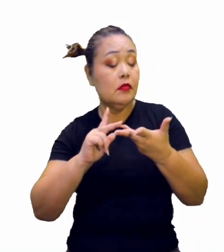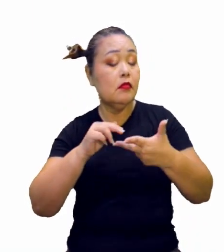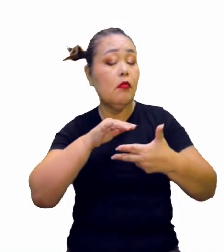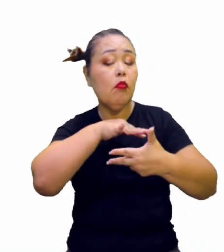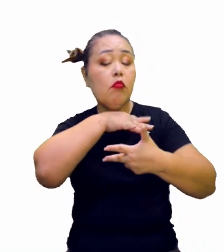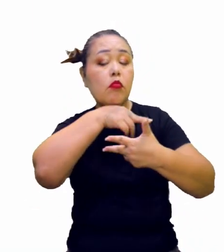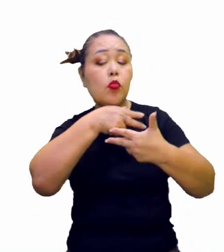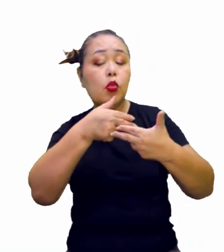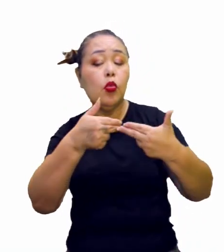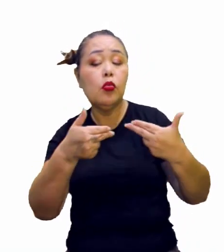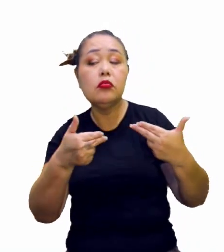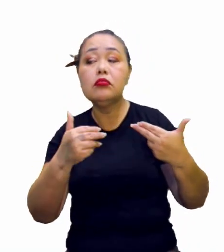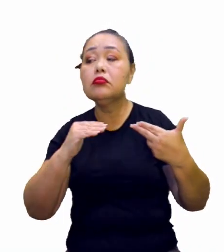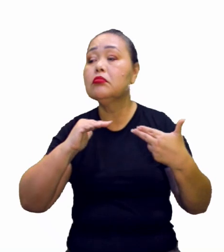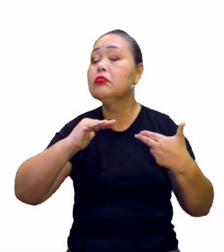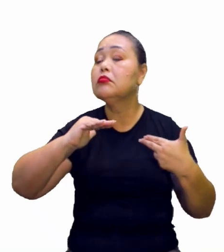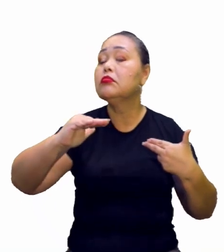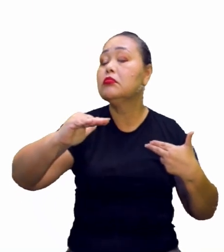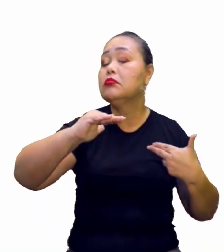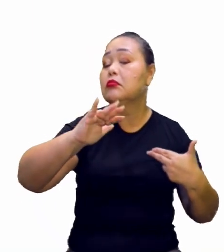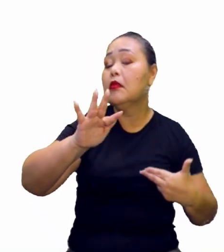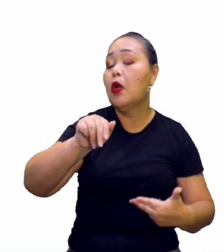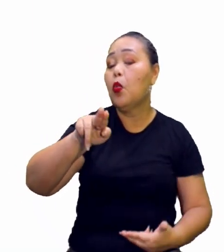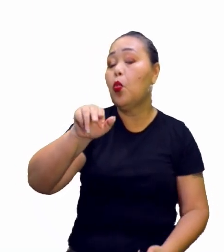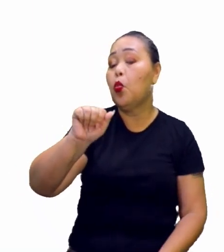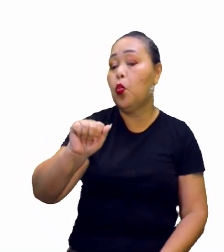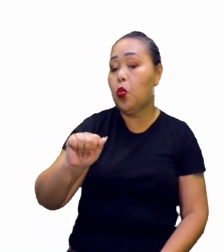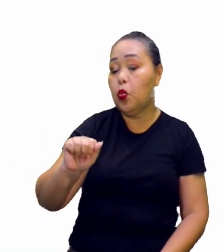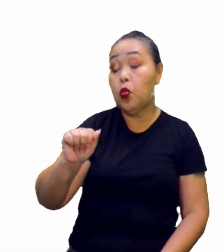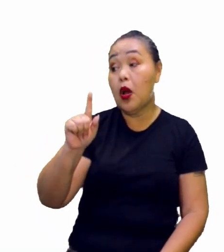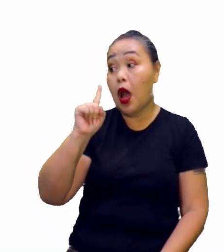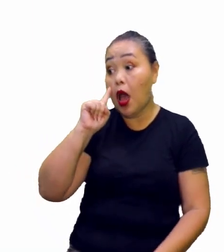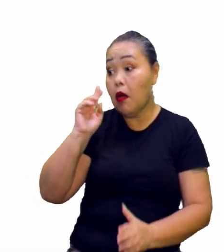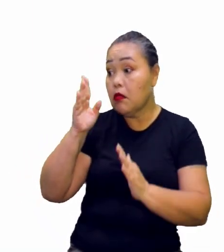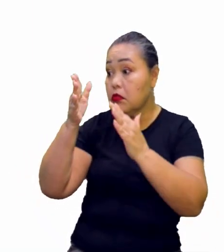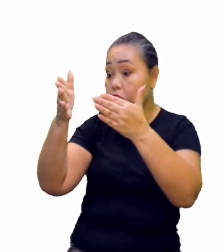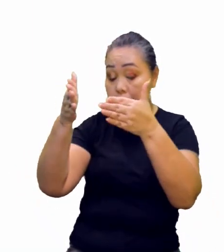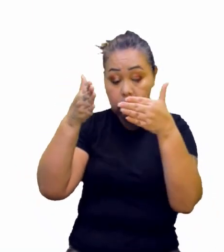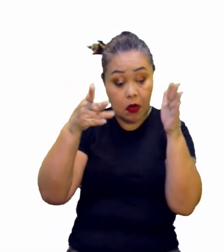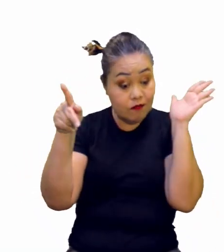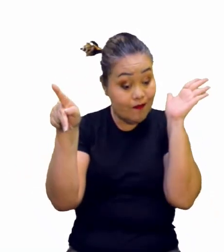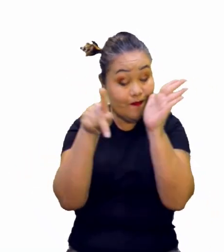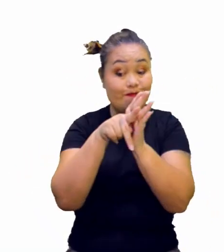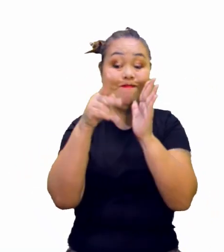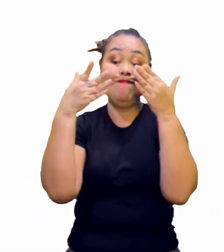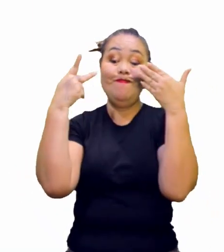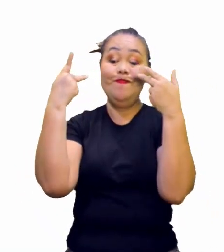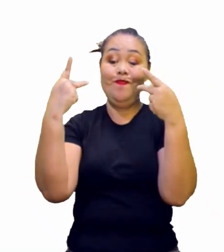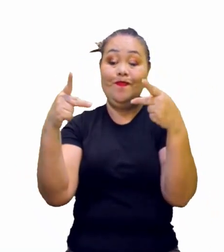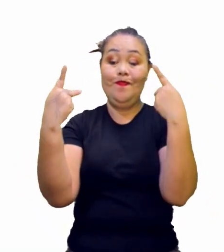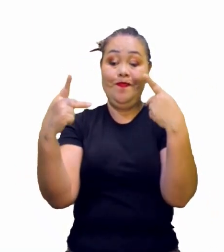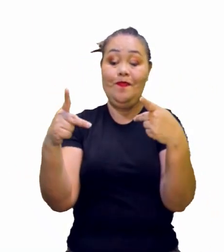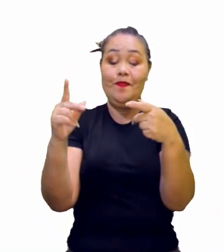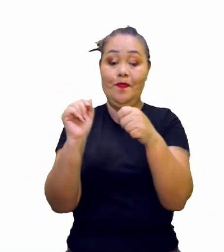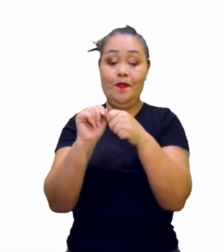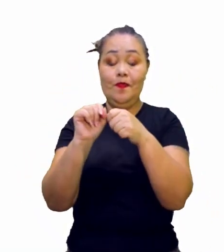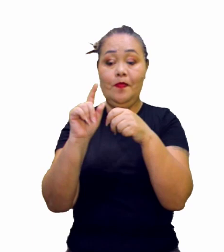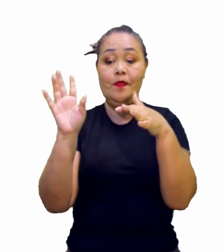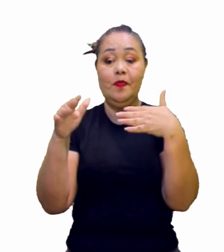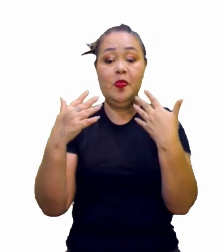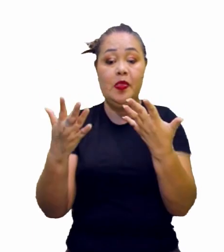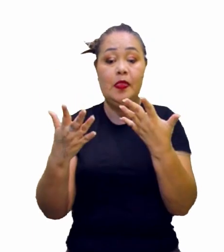biodiversidade de fauna e flora muito específica, só que essa especificidade